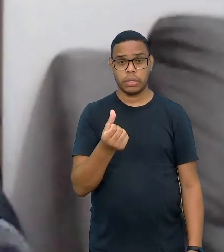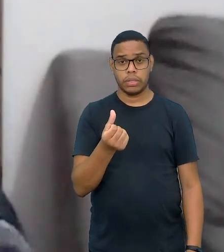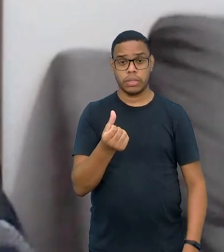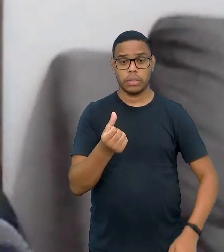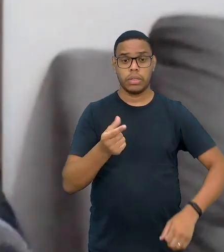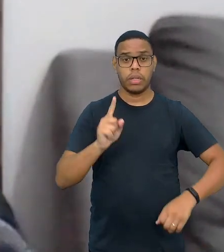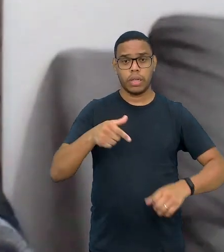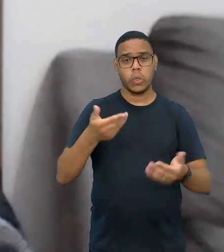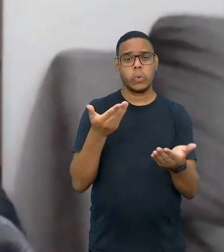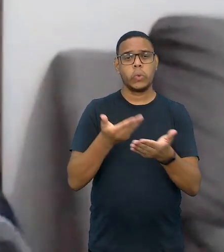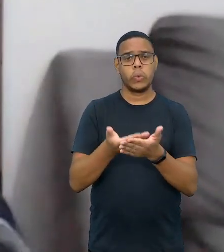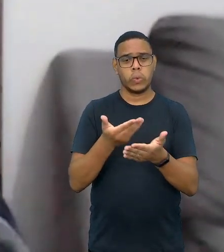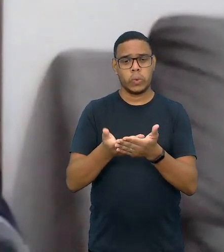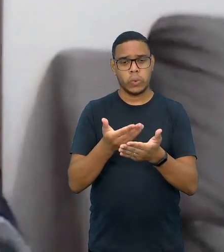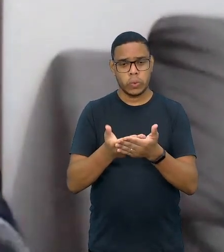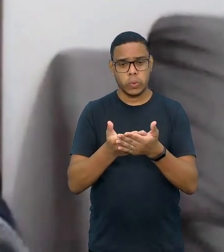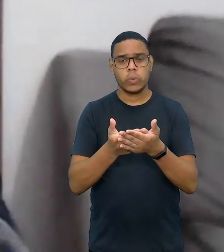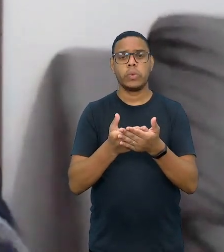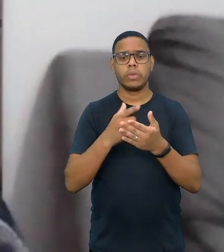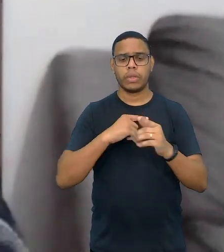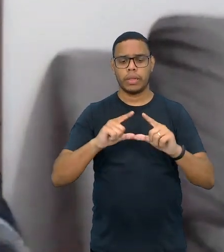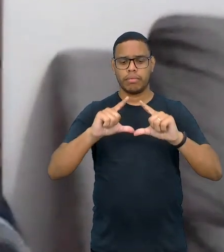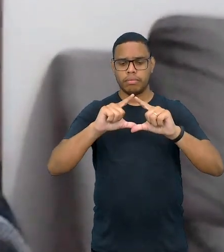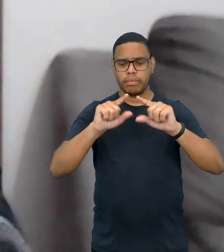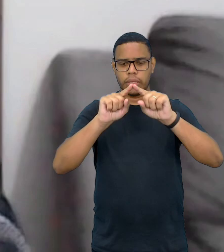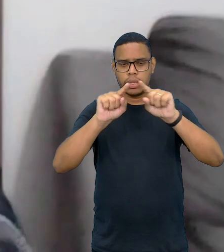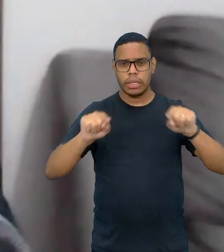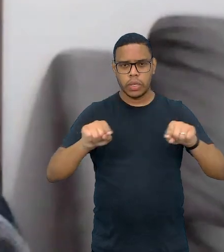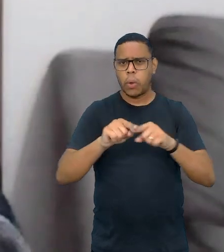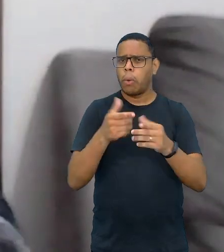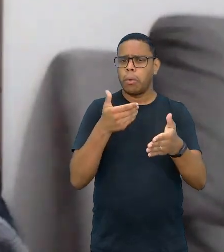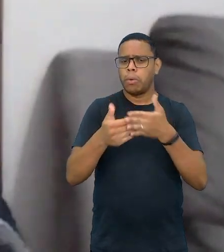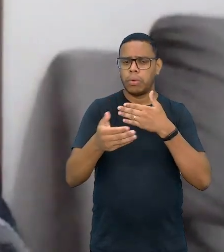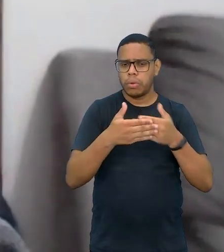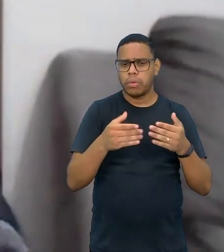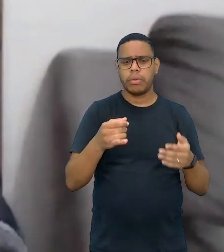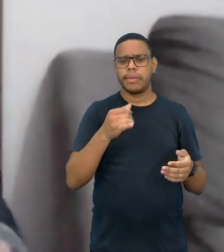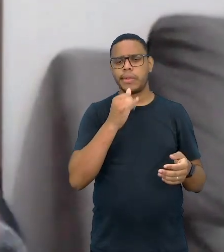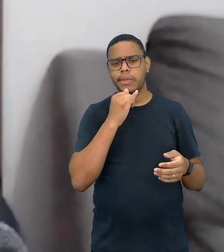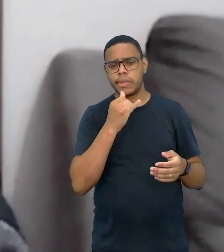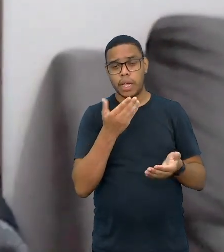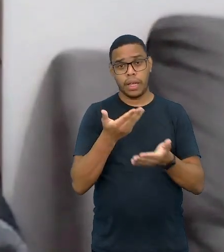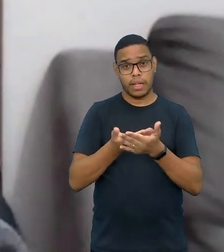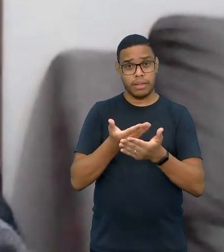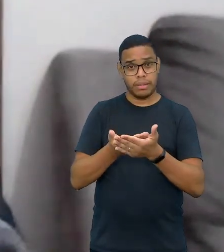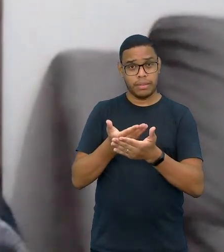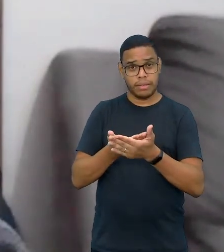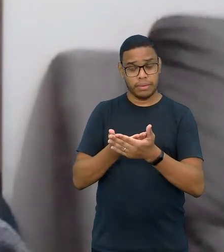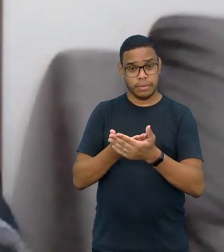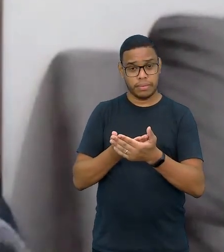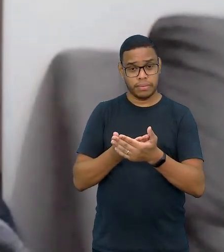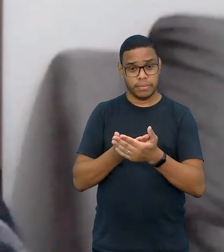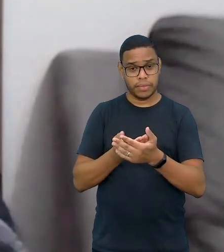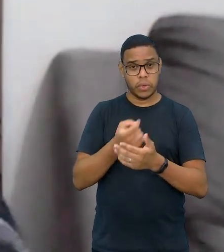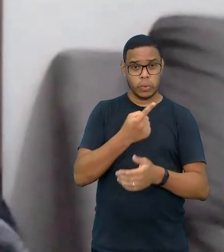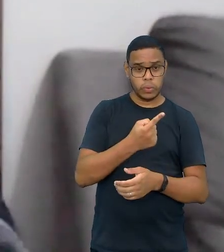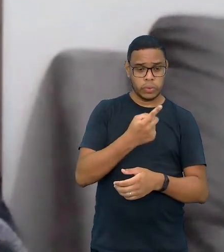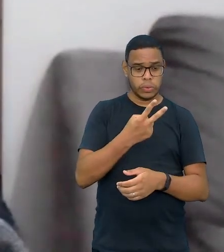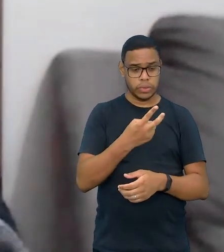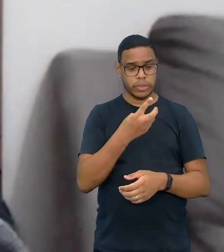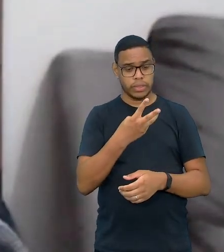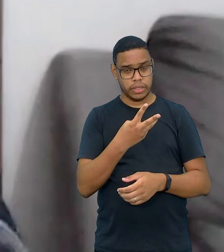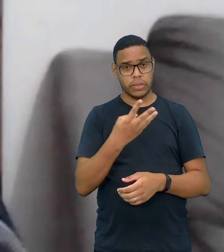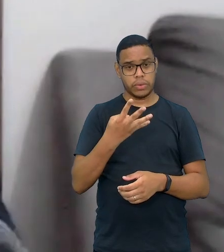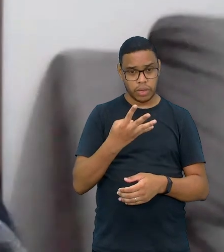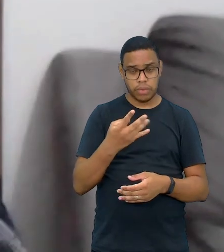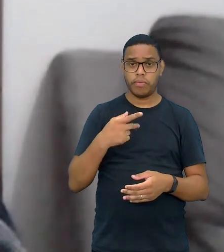é o estudo, né, de triângulos quaisquer. Então, no triângulo, que até a aula 1, 2, 3 e 4, eu falei do